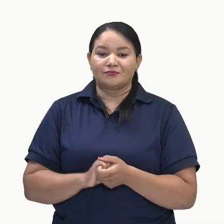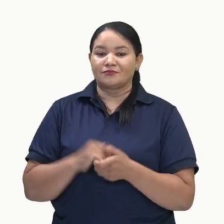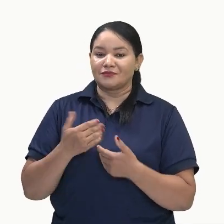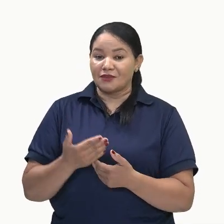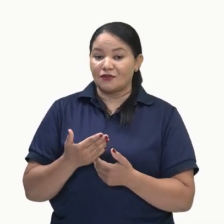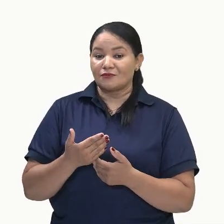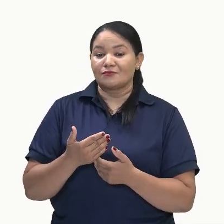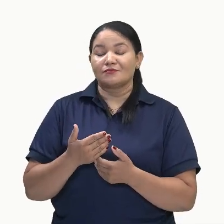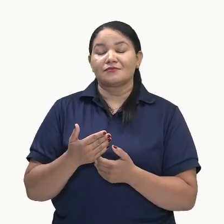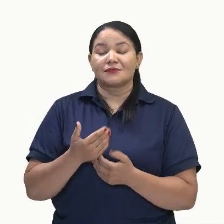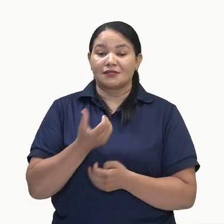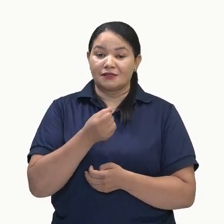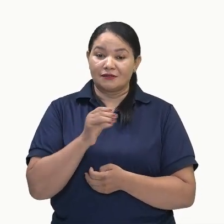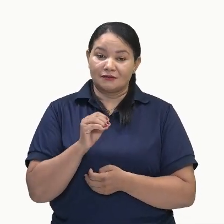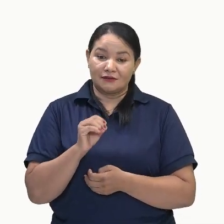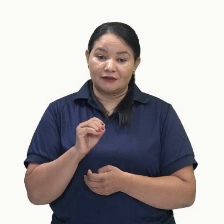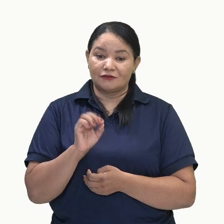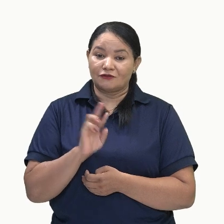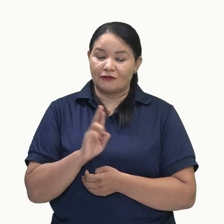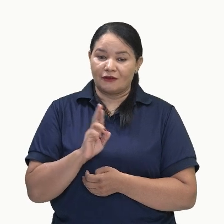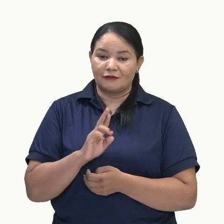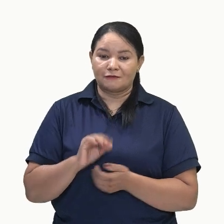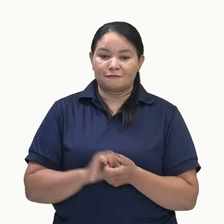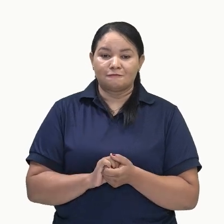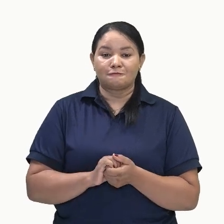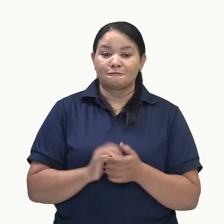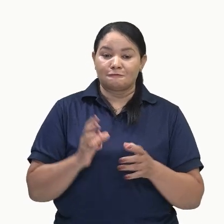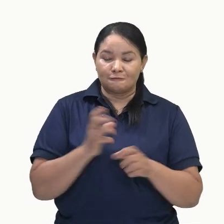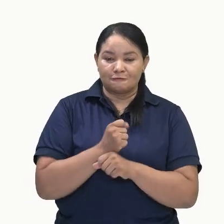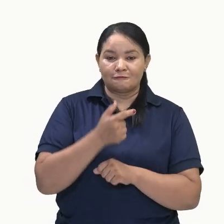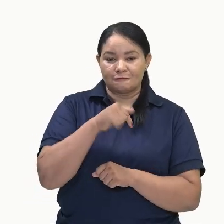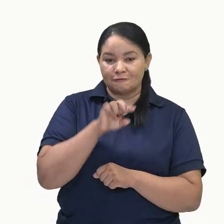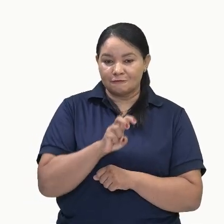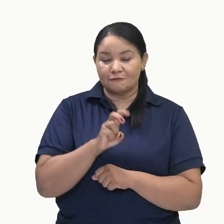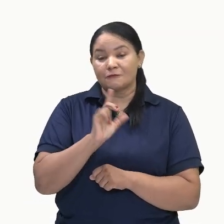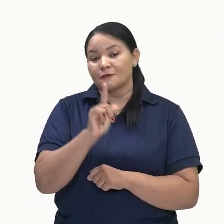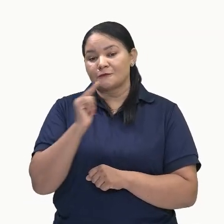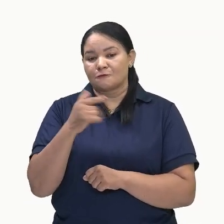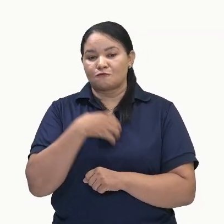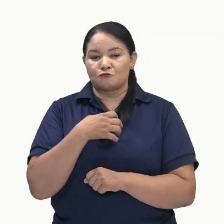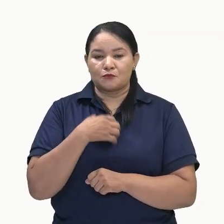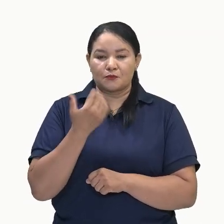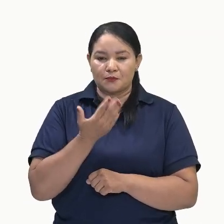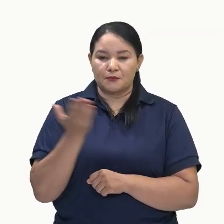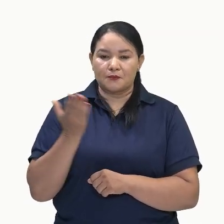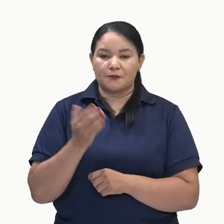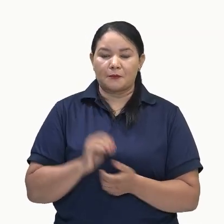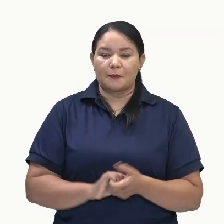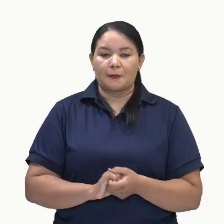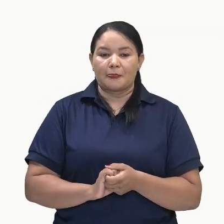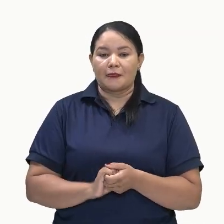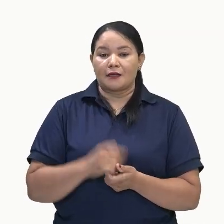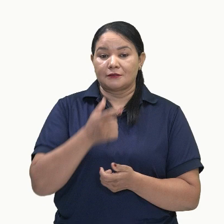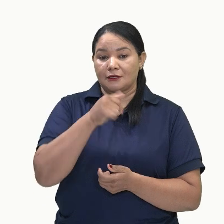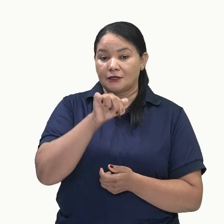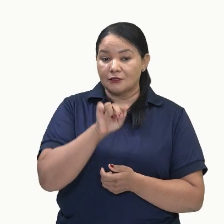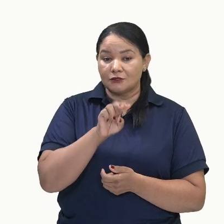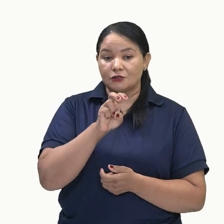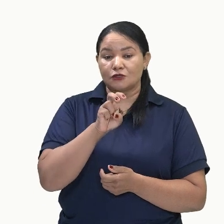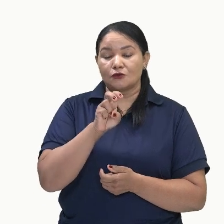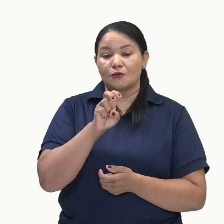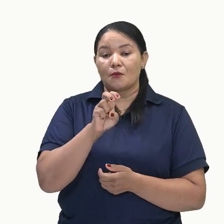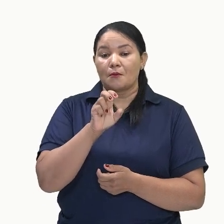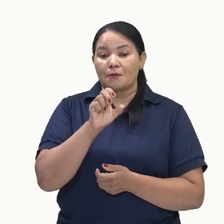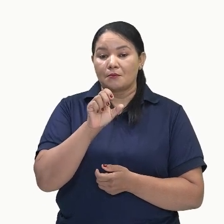600. Essa seria uma maneira da gente calcular o 75%. Tem outra maneira que eu vou mostrar também aqui. Ó. 75% de